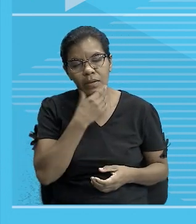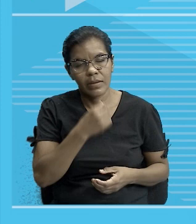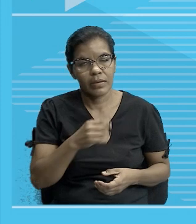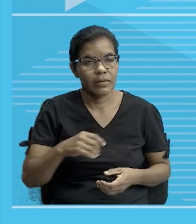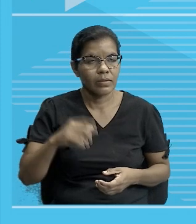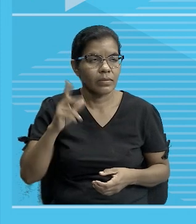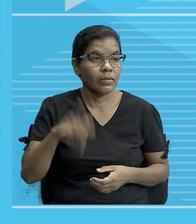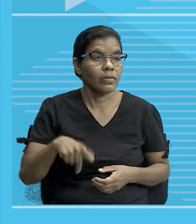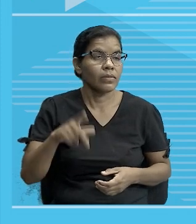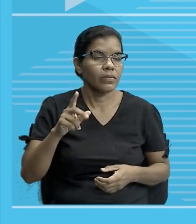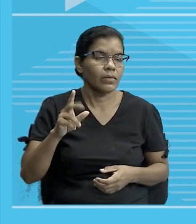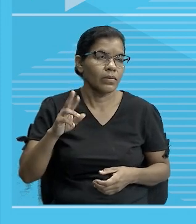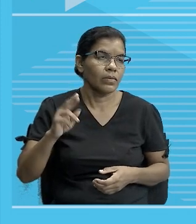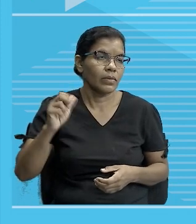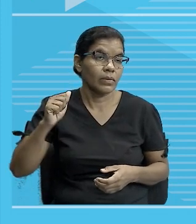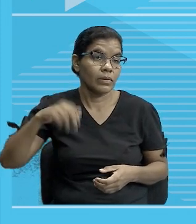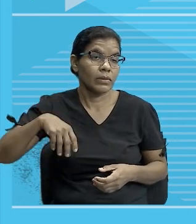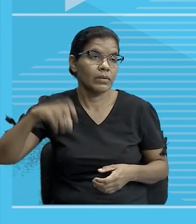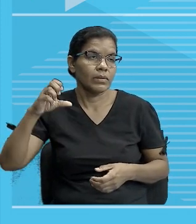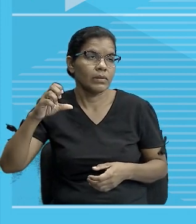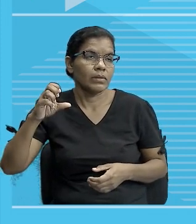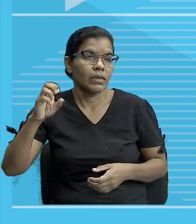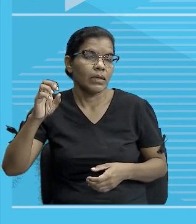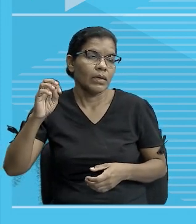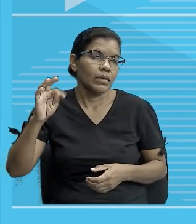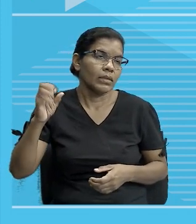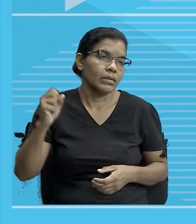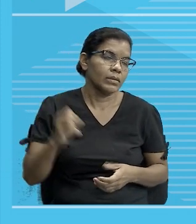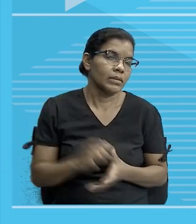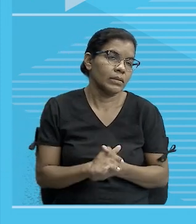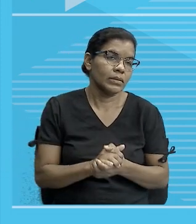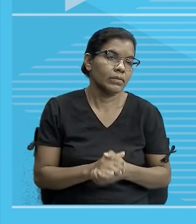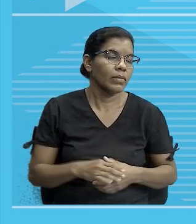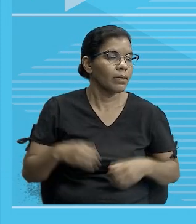terão direito ao voto. As mulheres não eram consideradas cidadã completa.